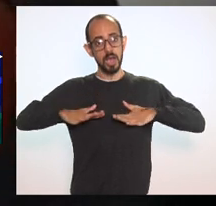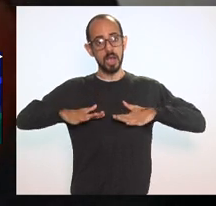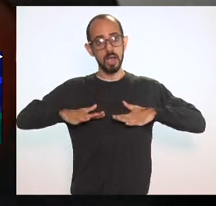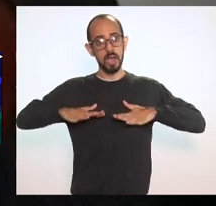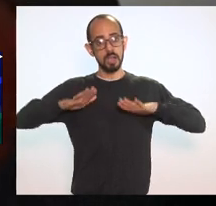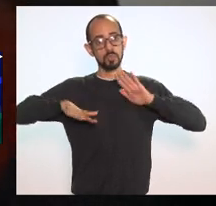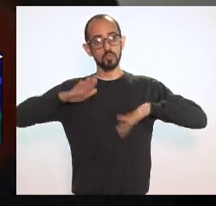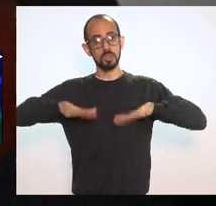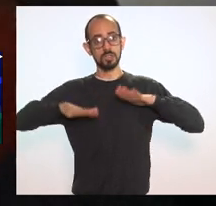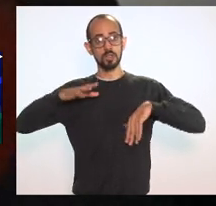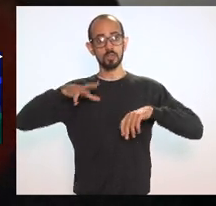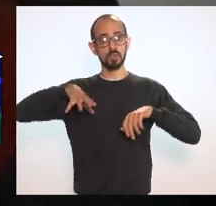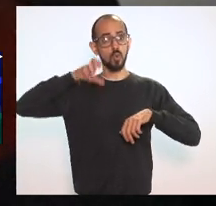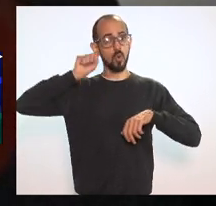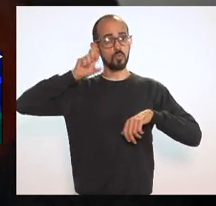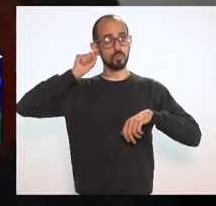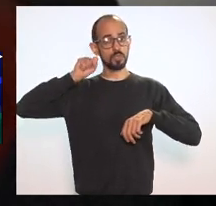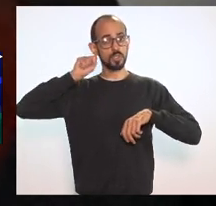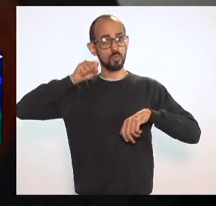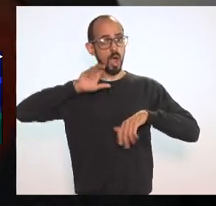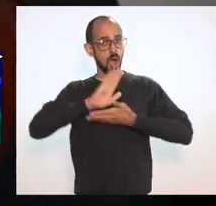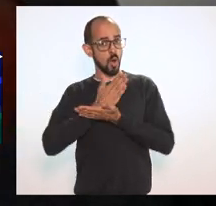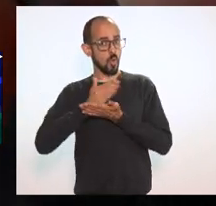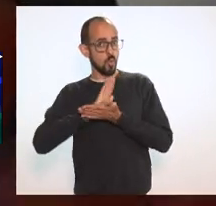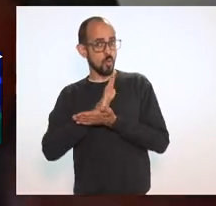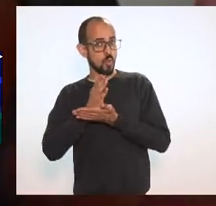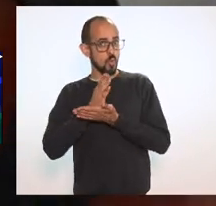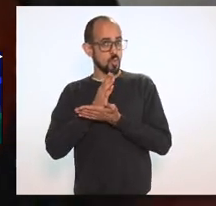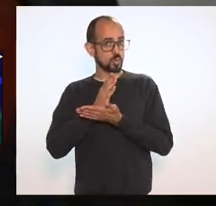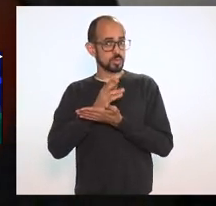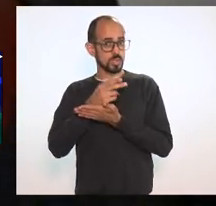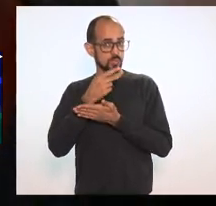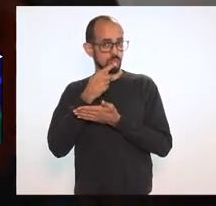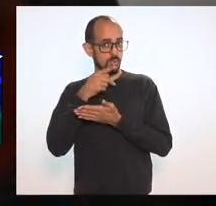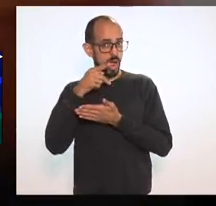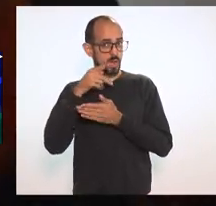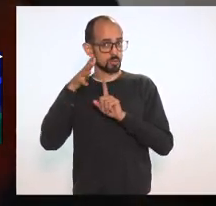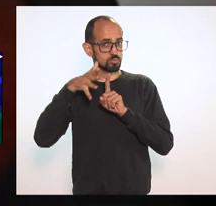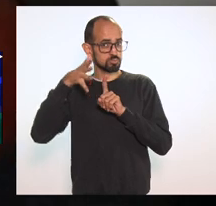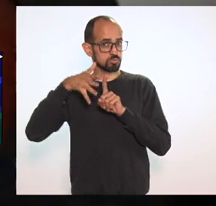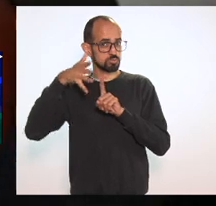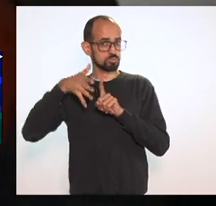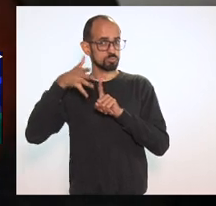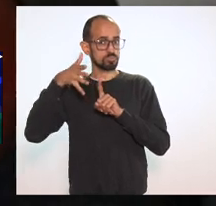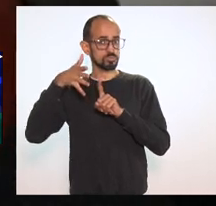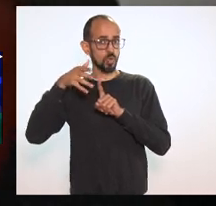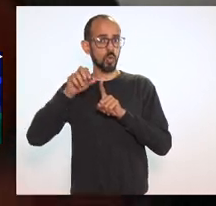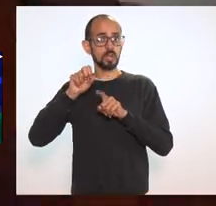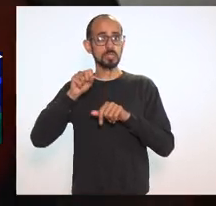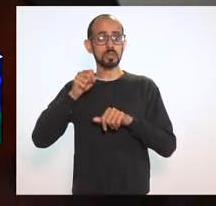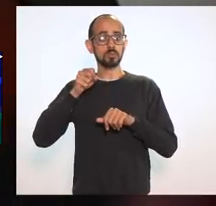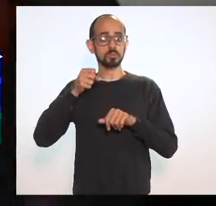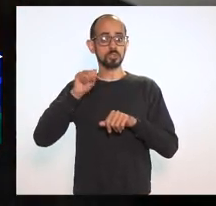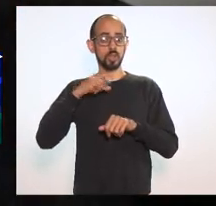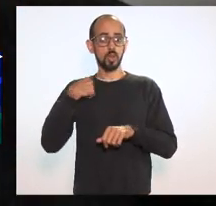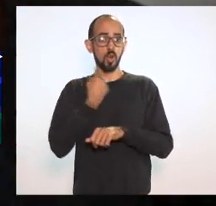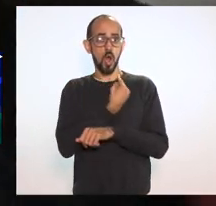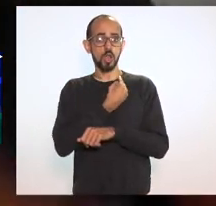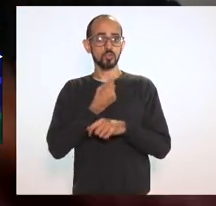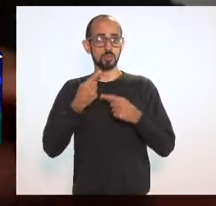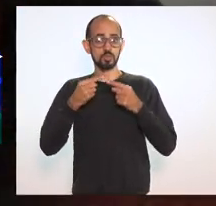fico ouvindo às vezes determinadas companhias se puxando como se nós uma parcela de ser Parlamento se fosse o contrário